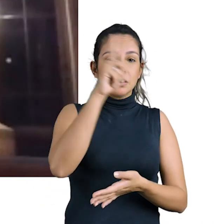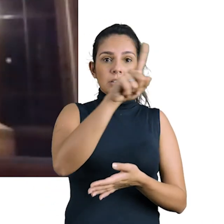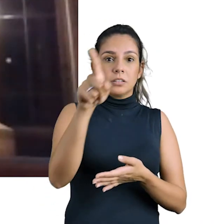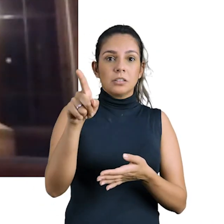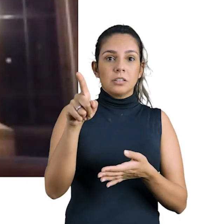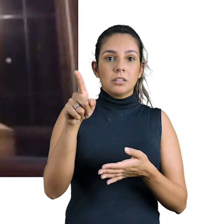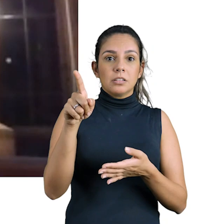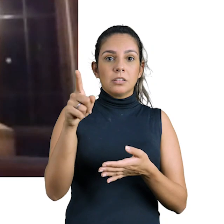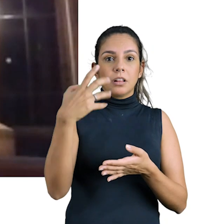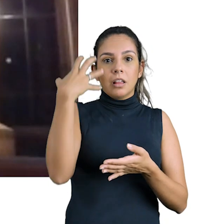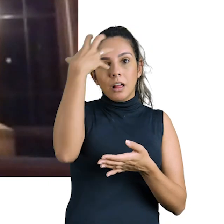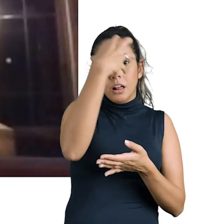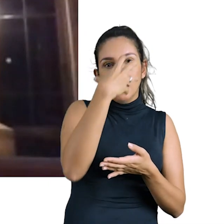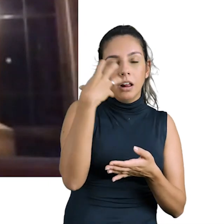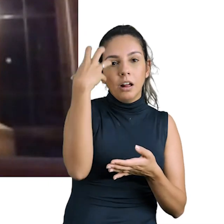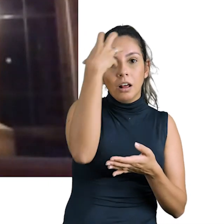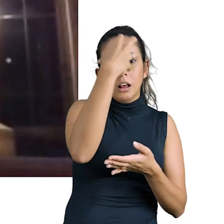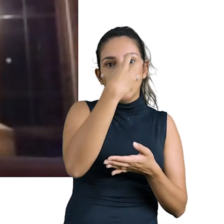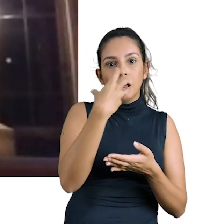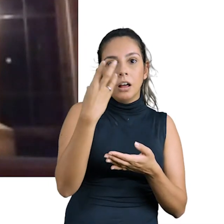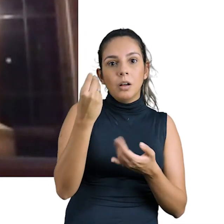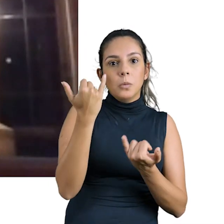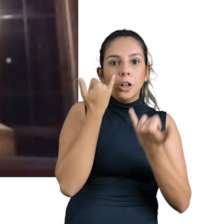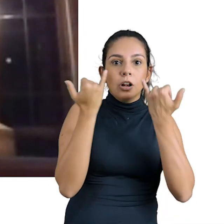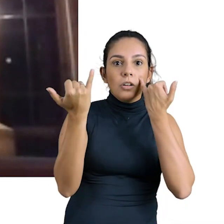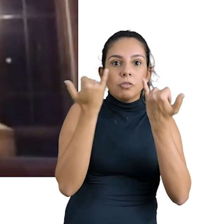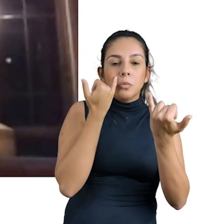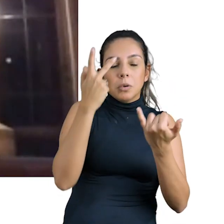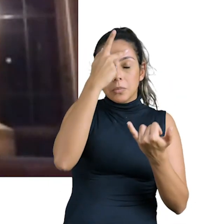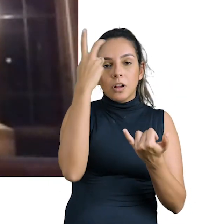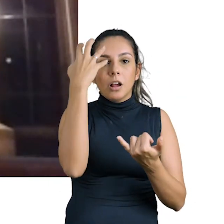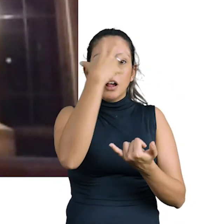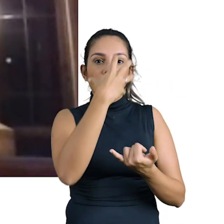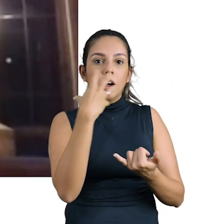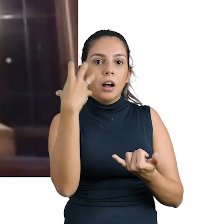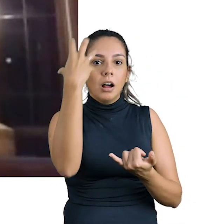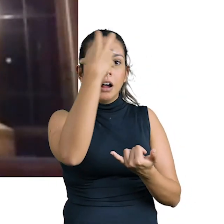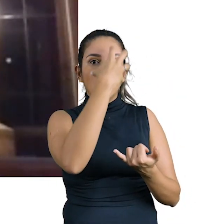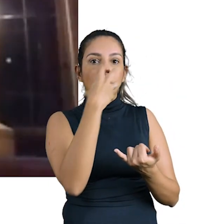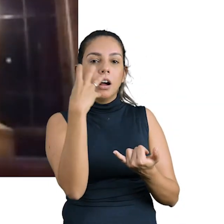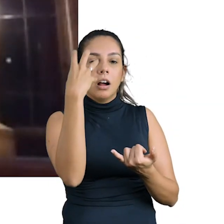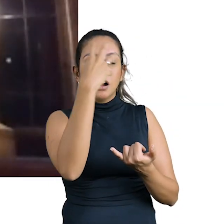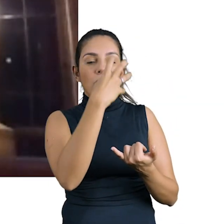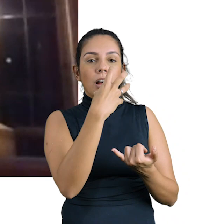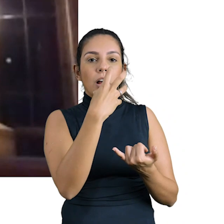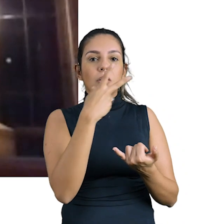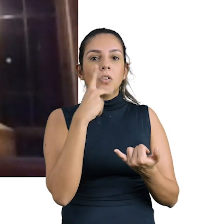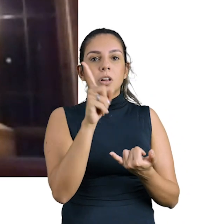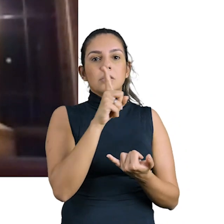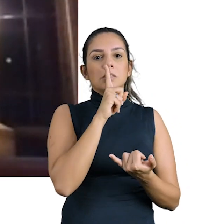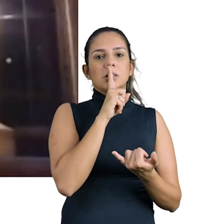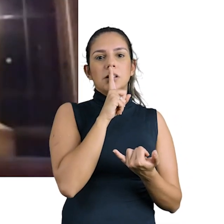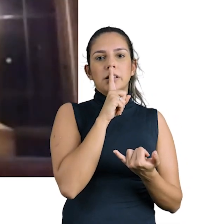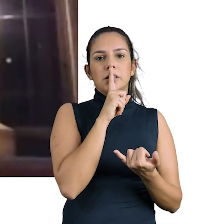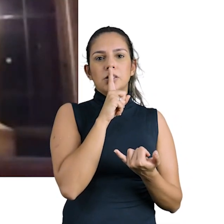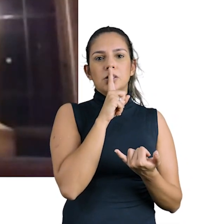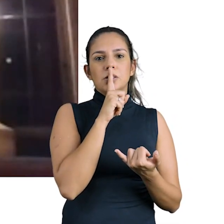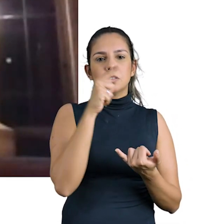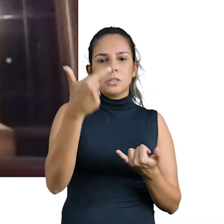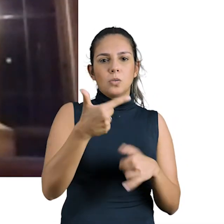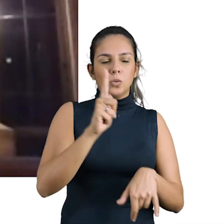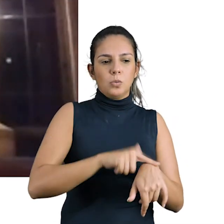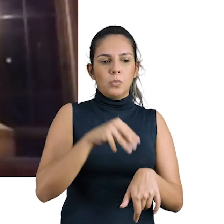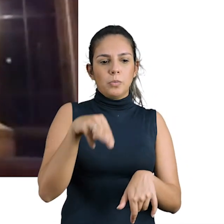se alienando em si mesmas, né? É um processo muito duro, né? Houve um momento, enfim, de silêncio, um